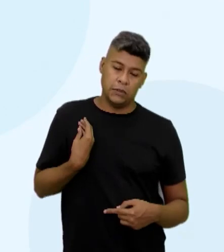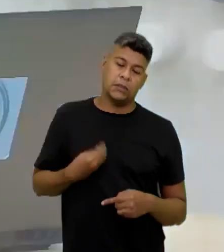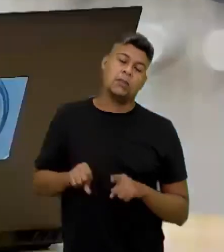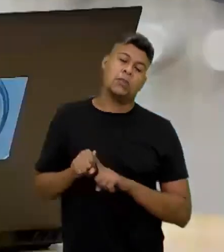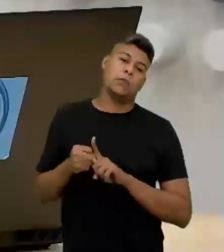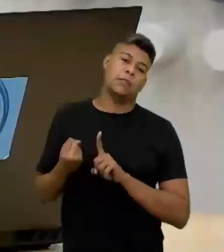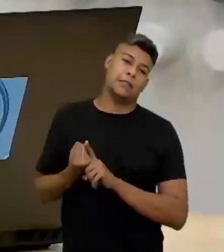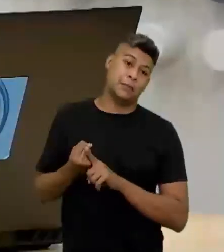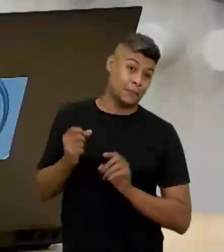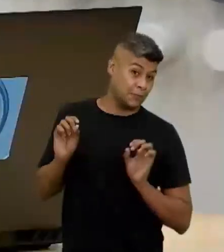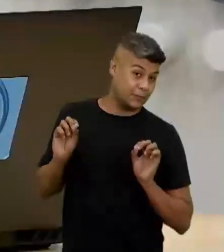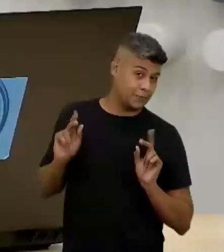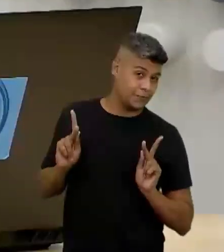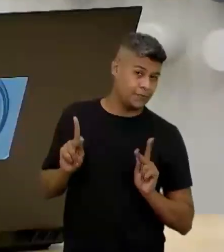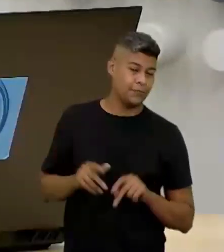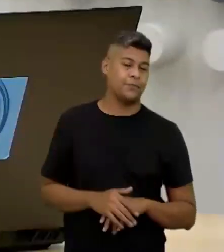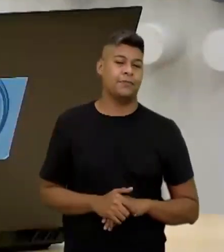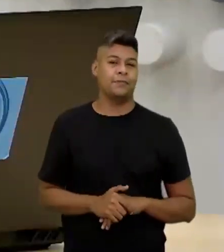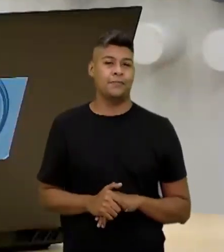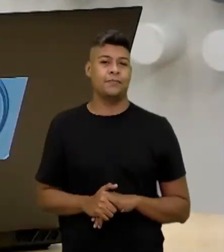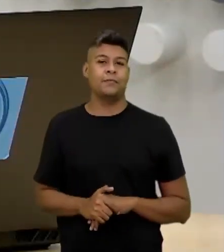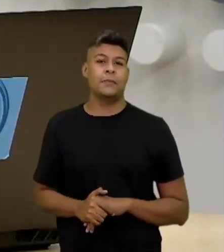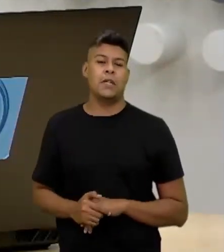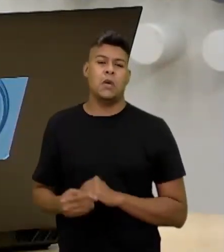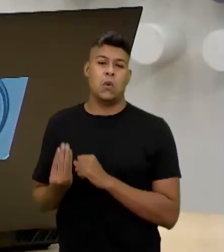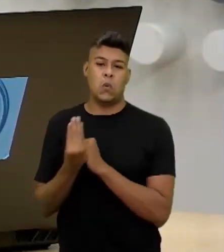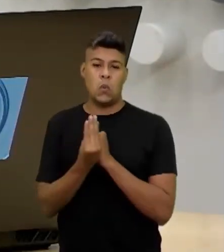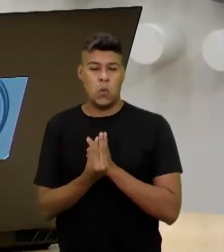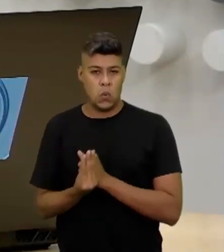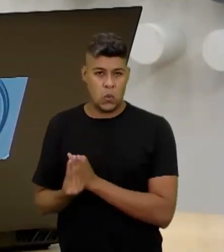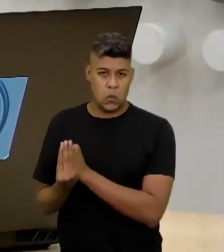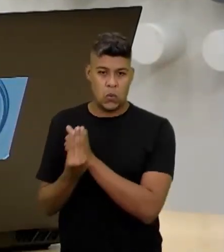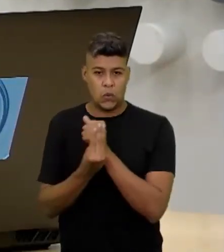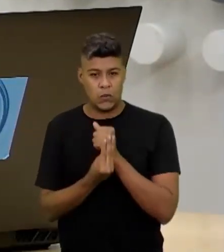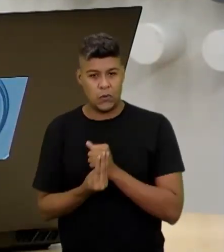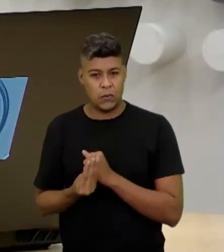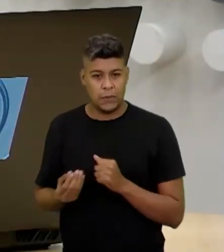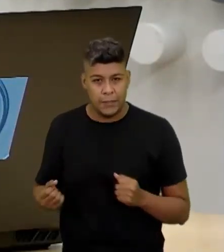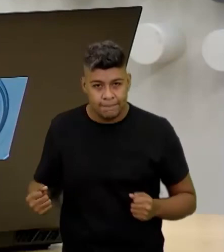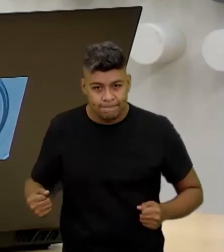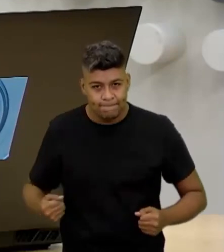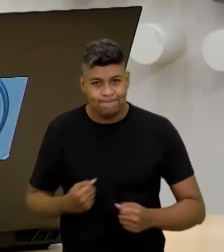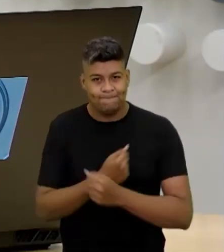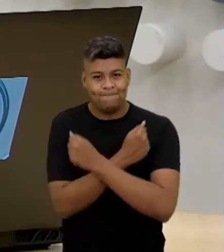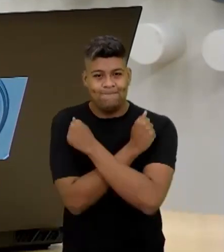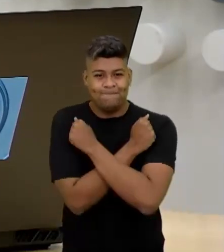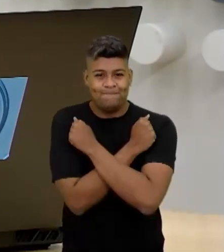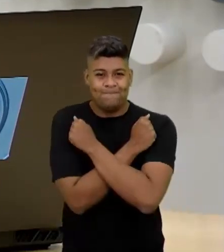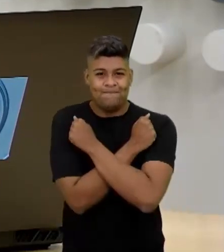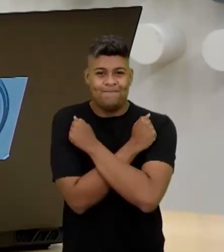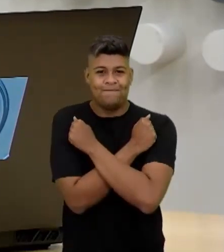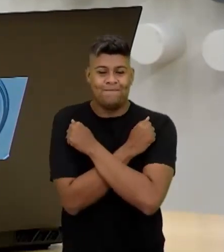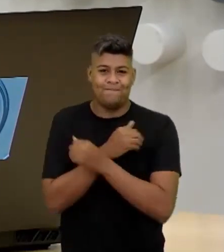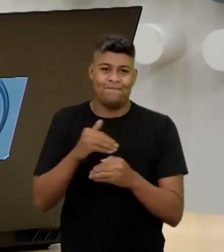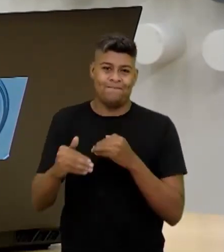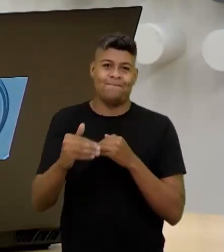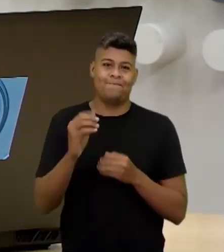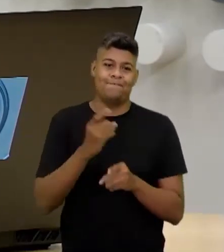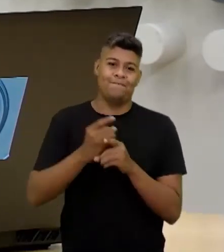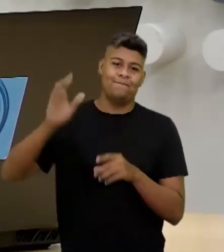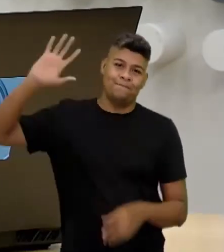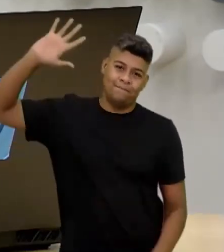viver em sociedade combinado cuidem-se muito muito um grande abraço a todas e todos e até